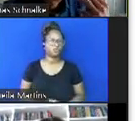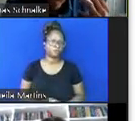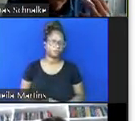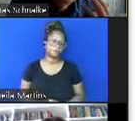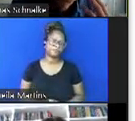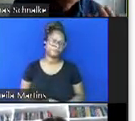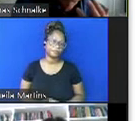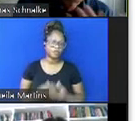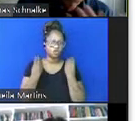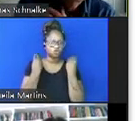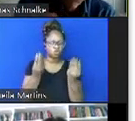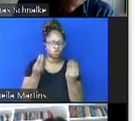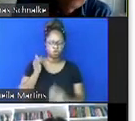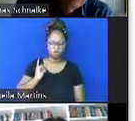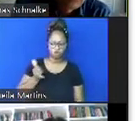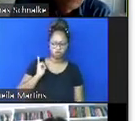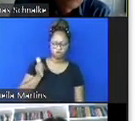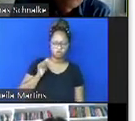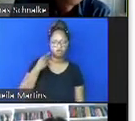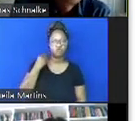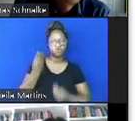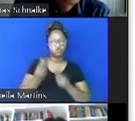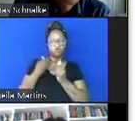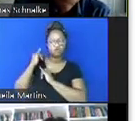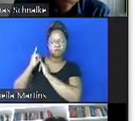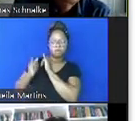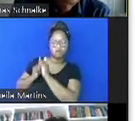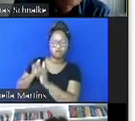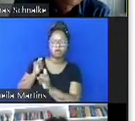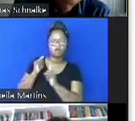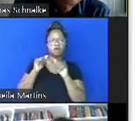a narrativa é lida, como ela é